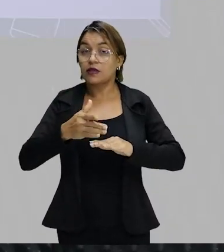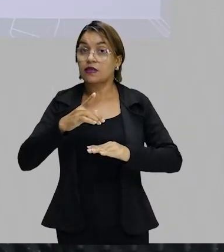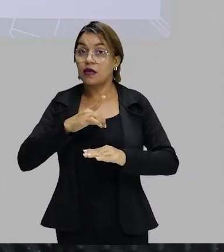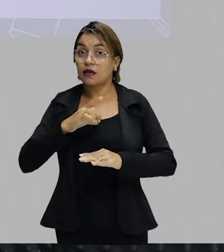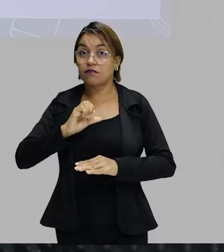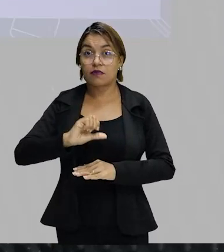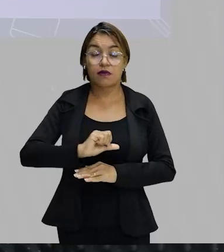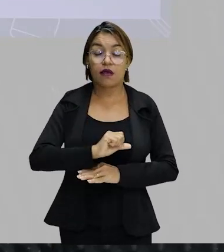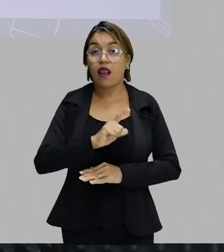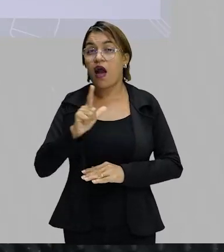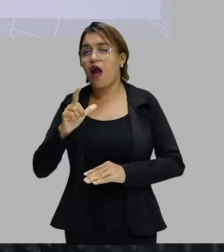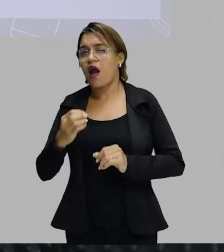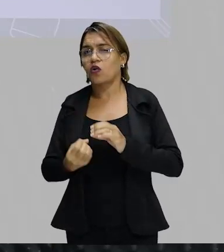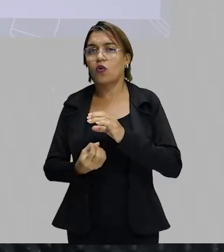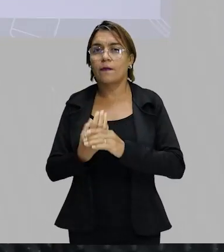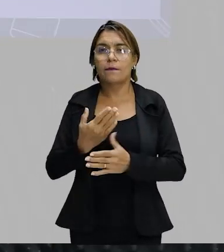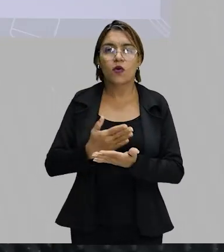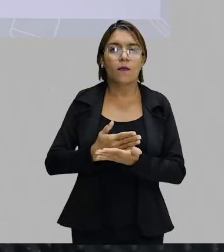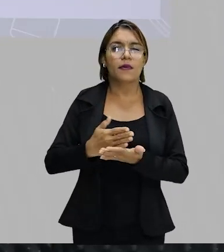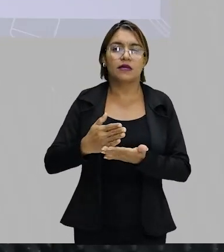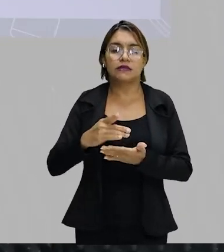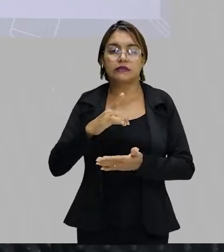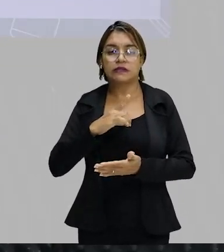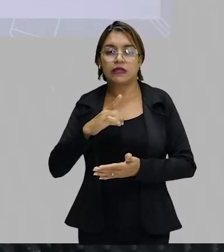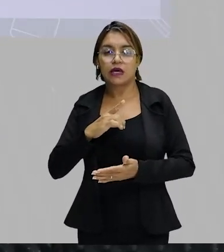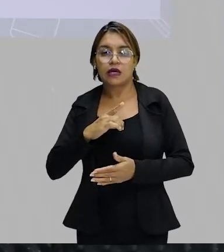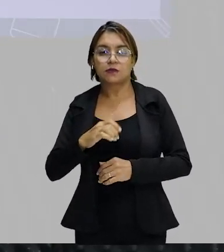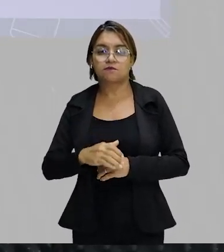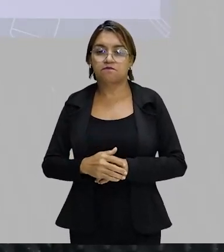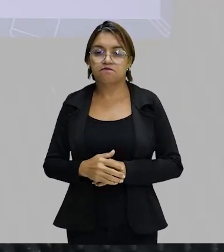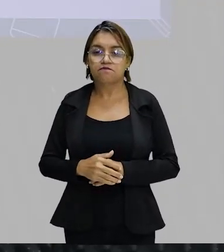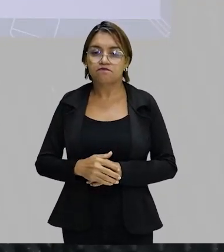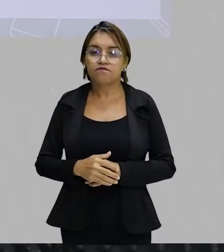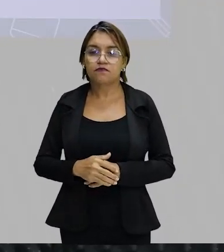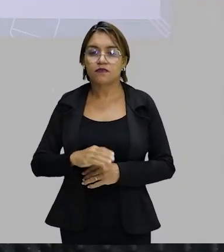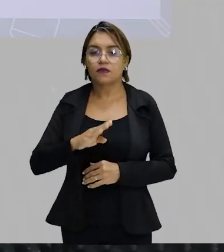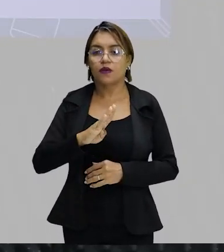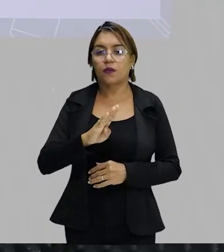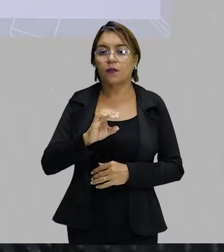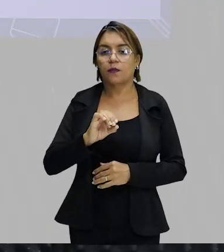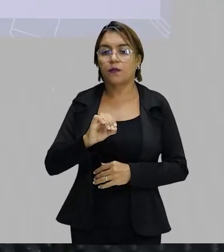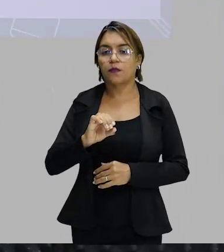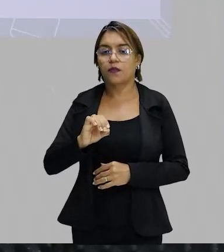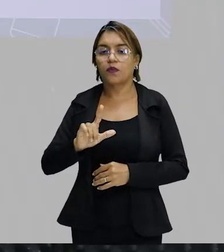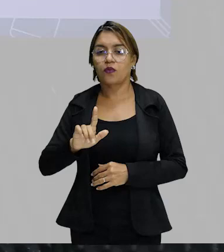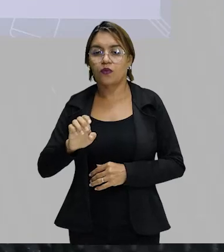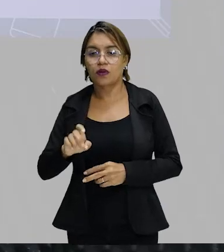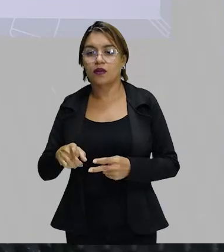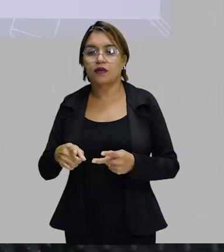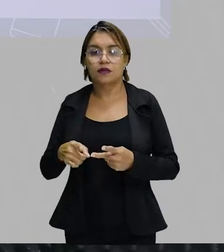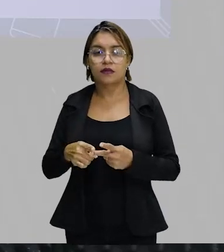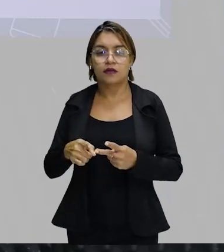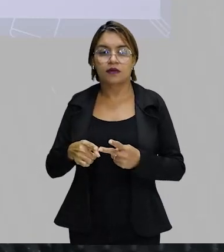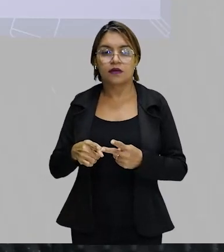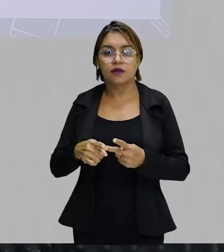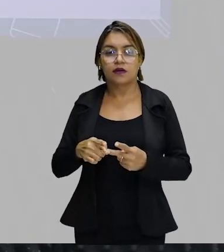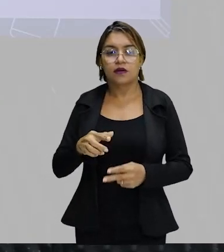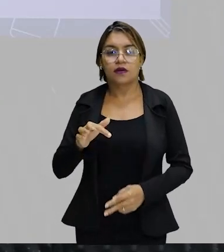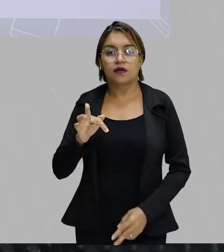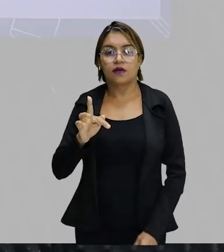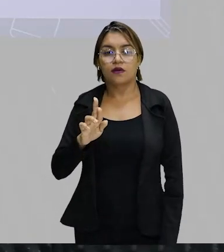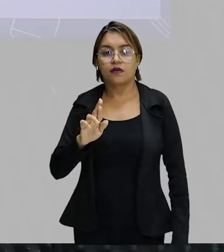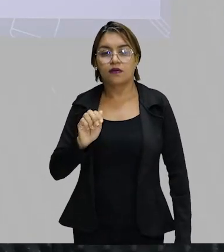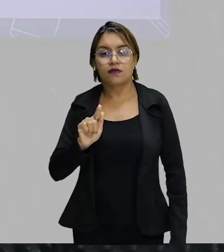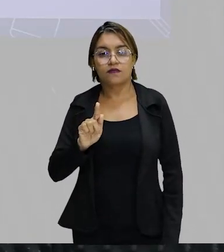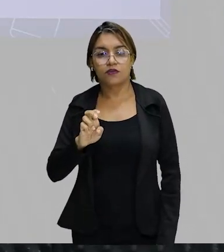sua fundação, seu começo. Aqui nós temos Boole, Frege, dois grandes pensadores da lógica moderna.